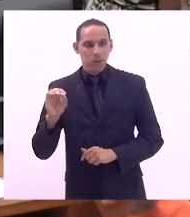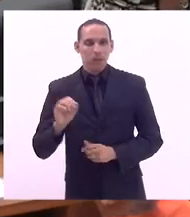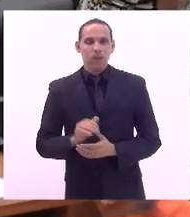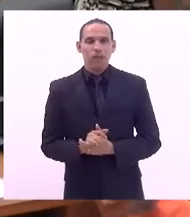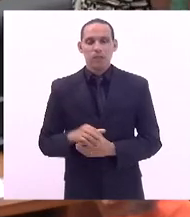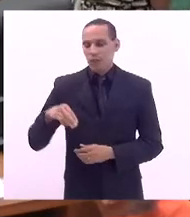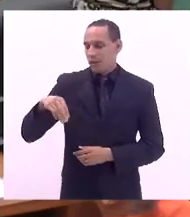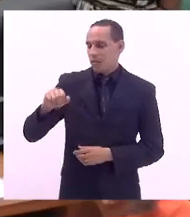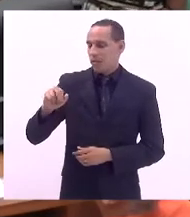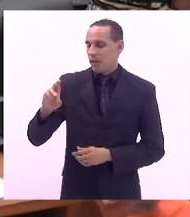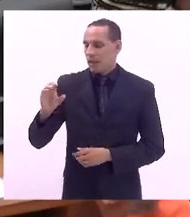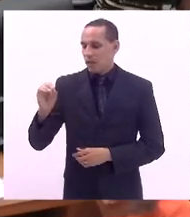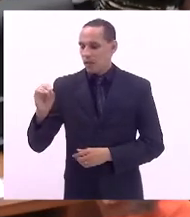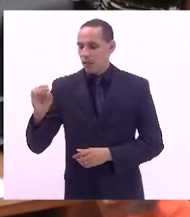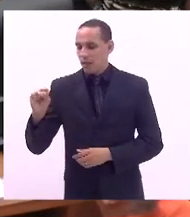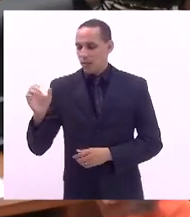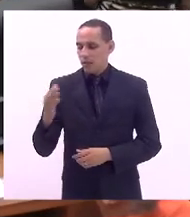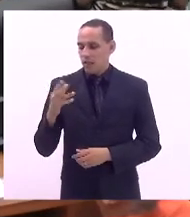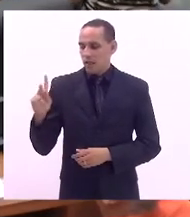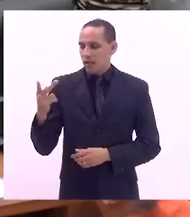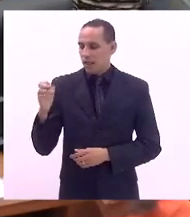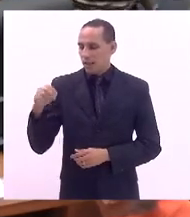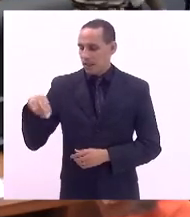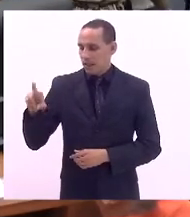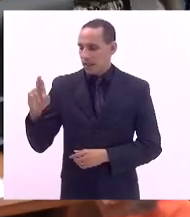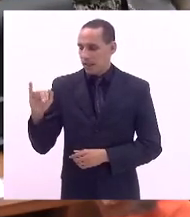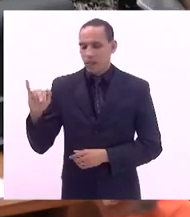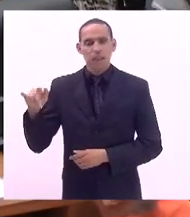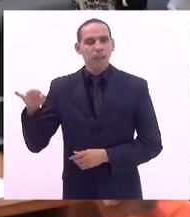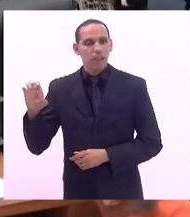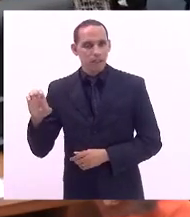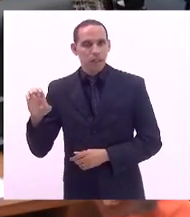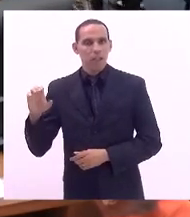o Marcos Henrique Correia Jardim